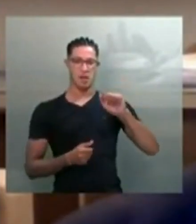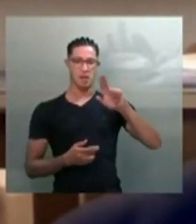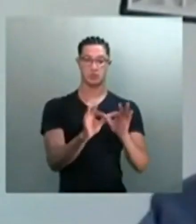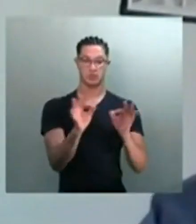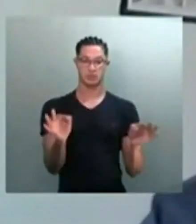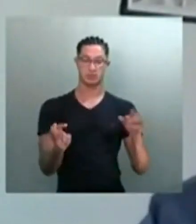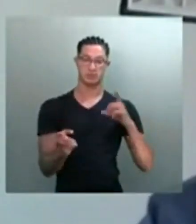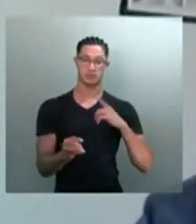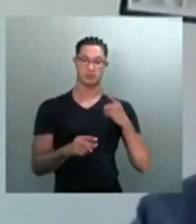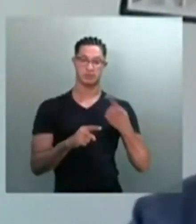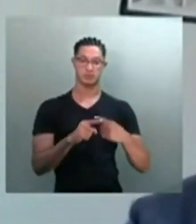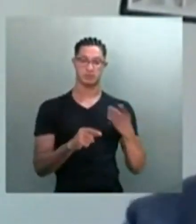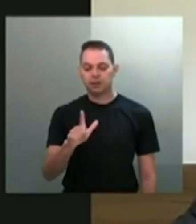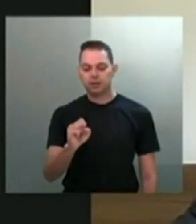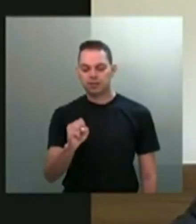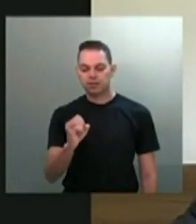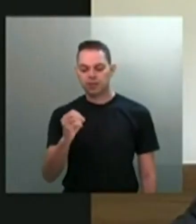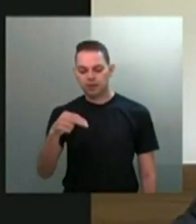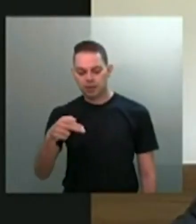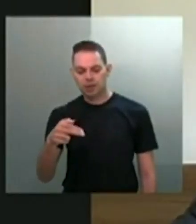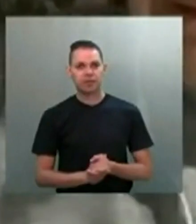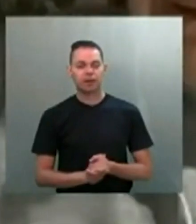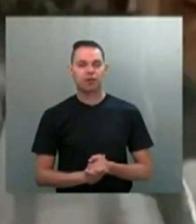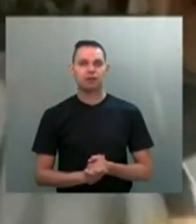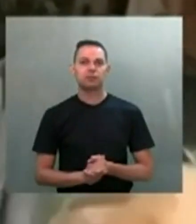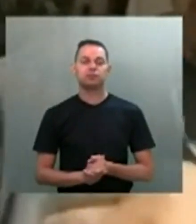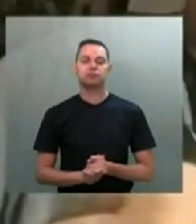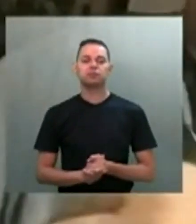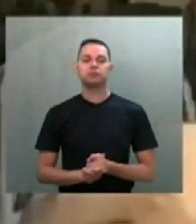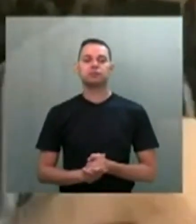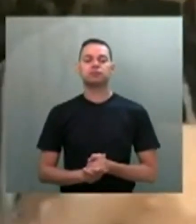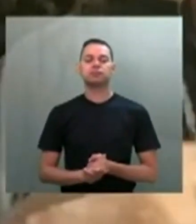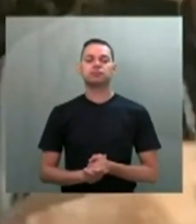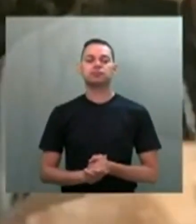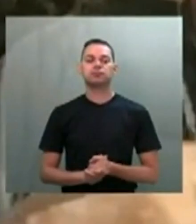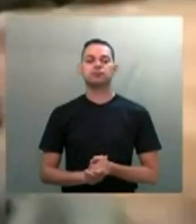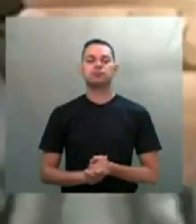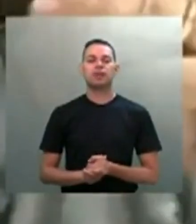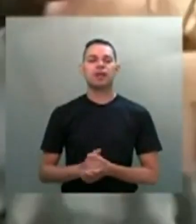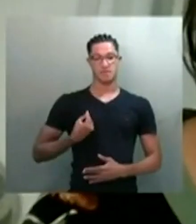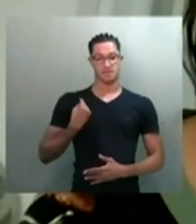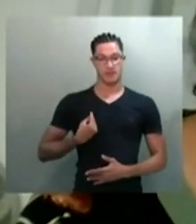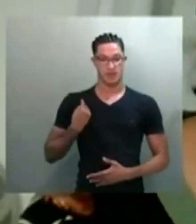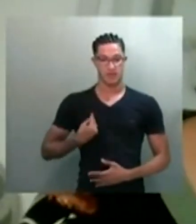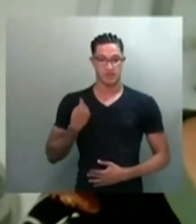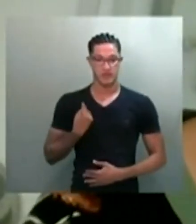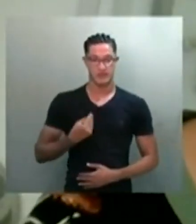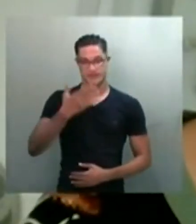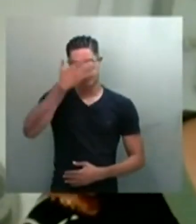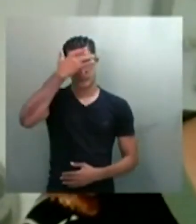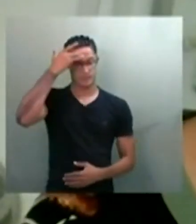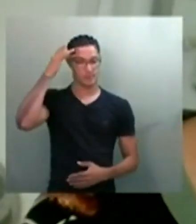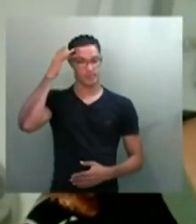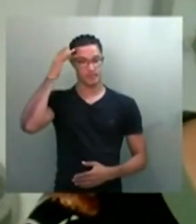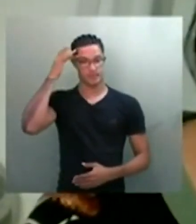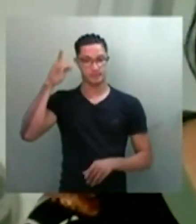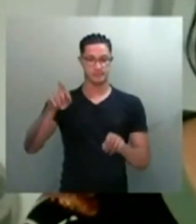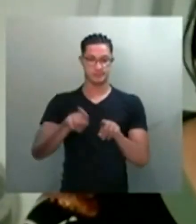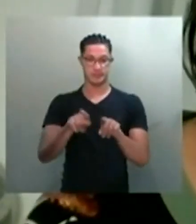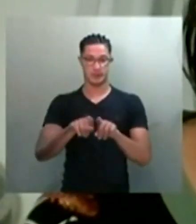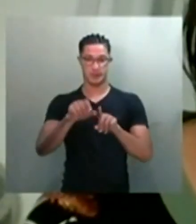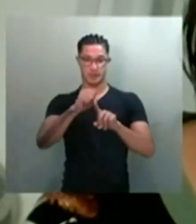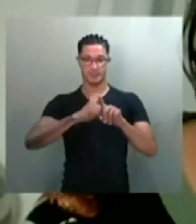Anastasia, Humberto Costa e Marcelo Castro, do ex-senador Pedro Simon, da vice-presidente do